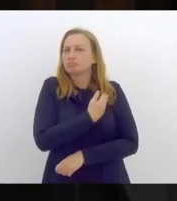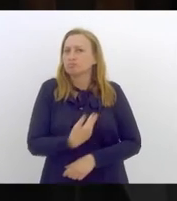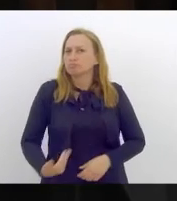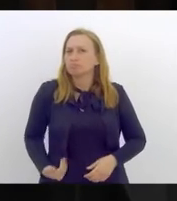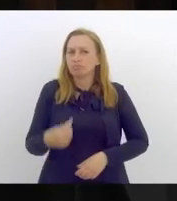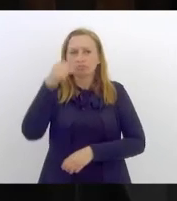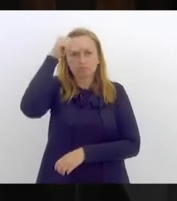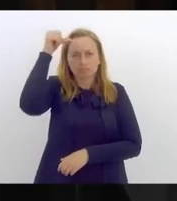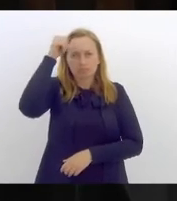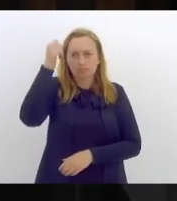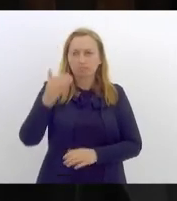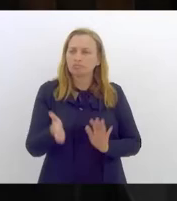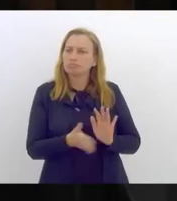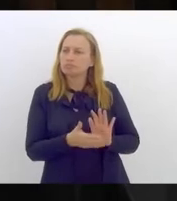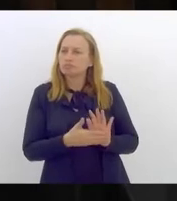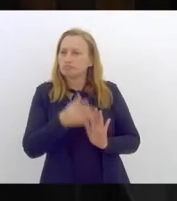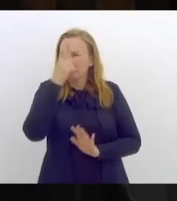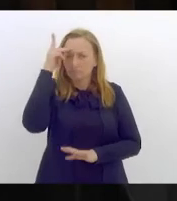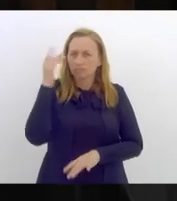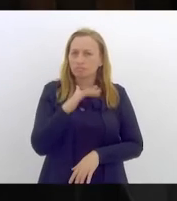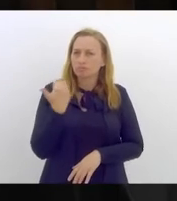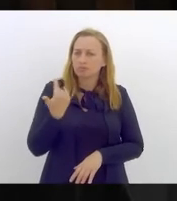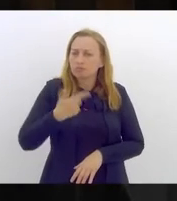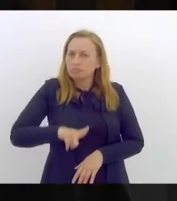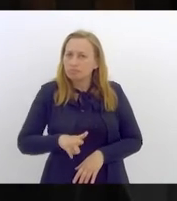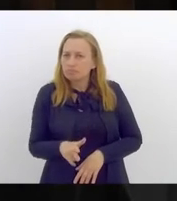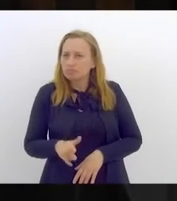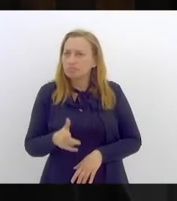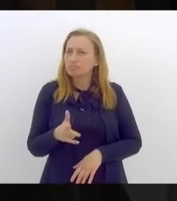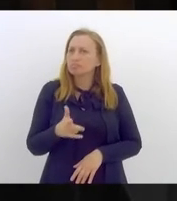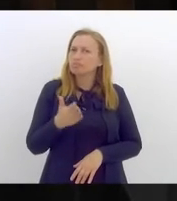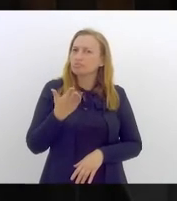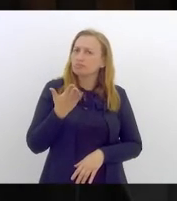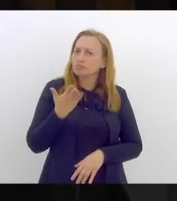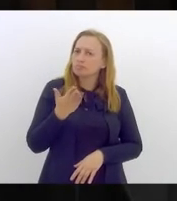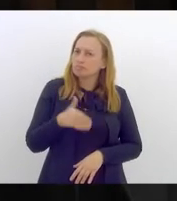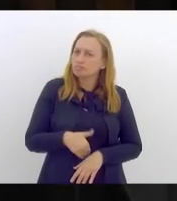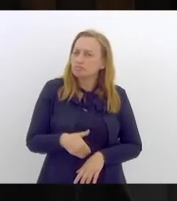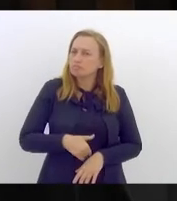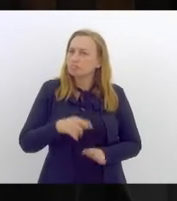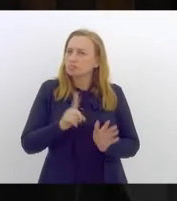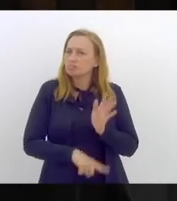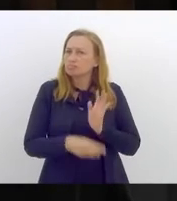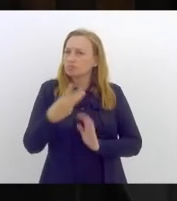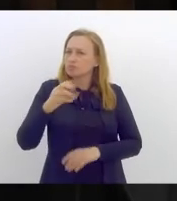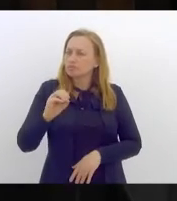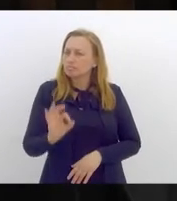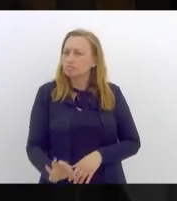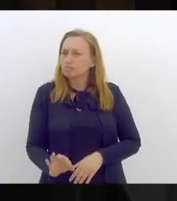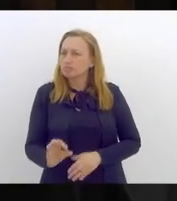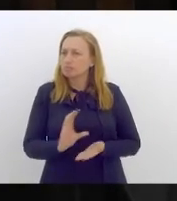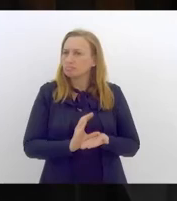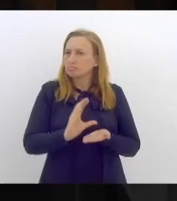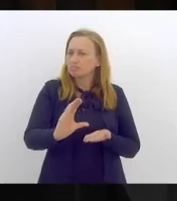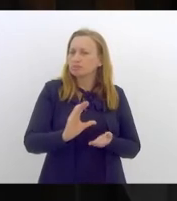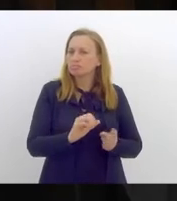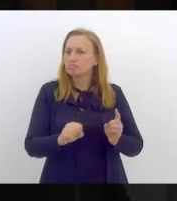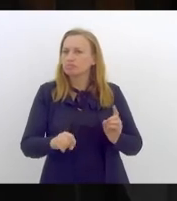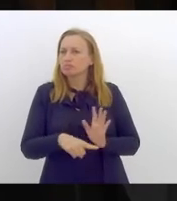Castro está propondo que as pessoas morram de fome mesmo, reduzindo em 30% os recursos para assistência